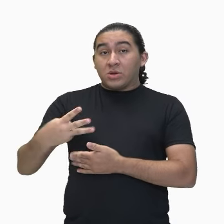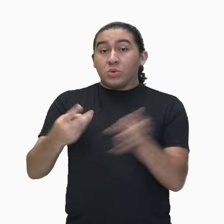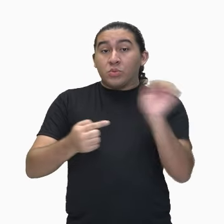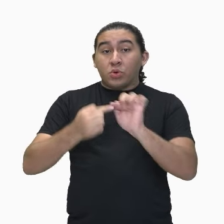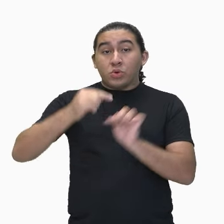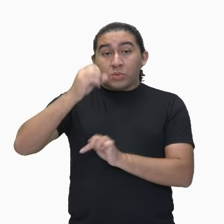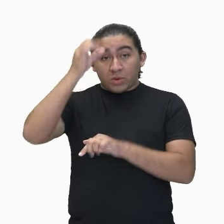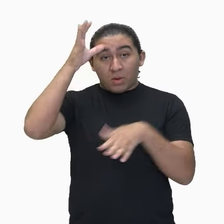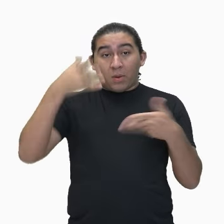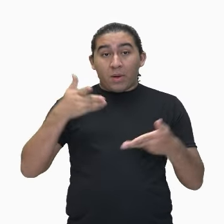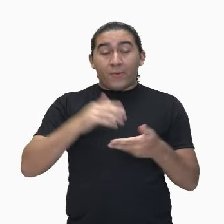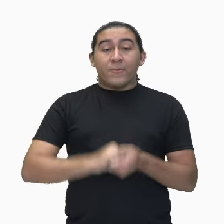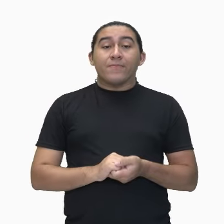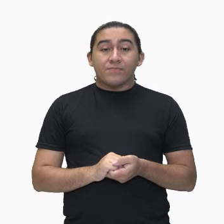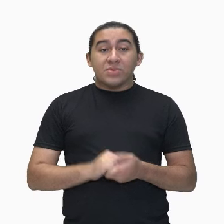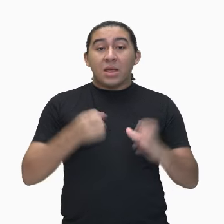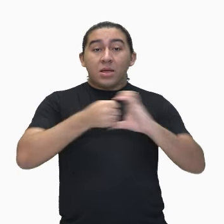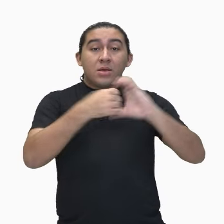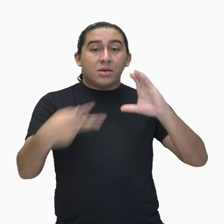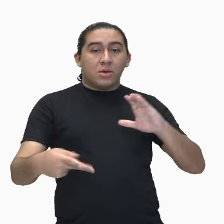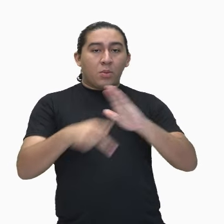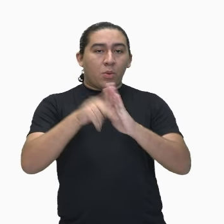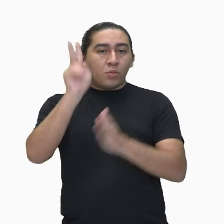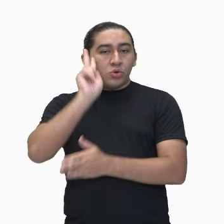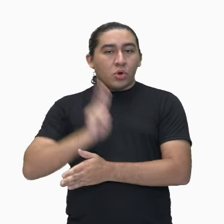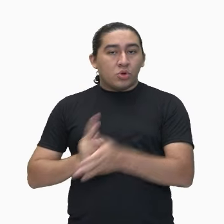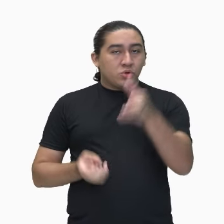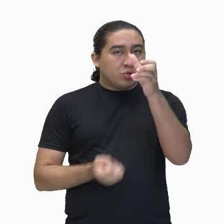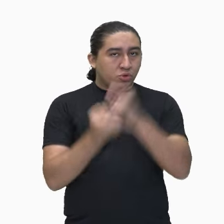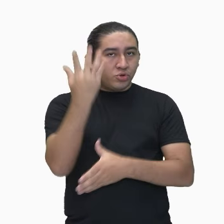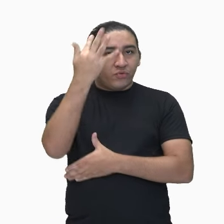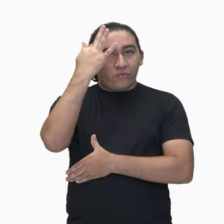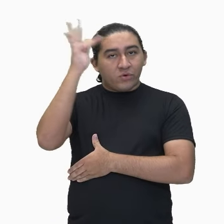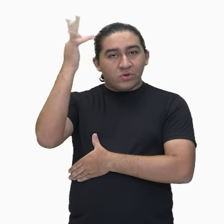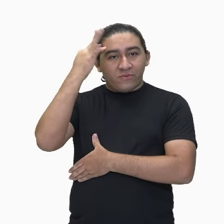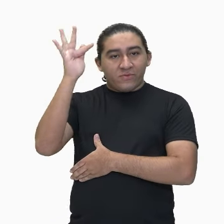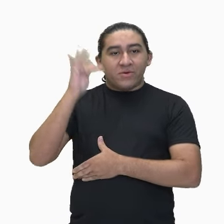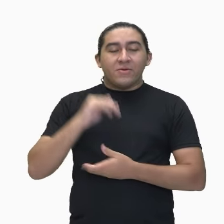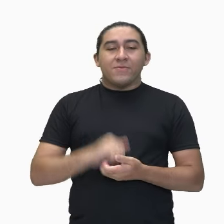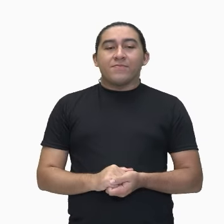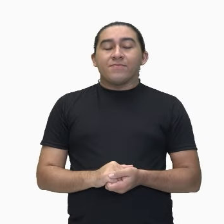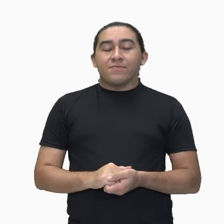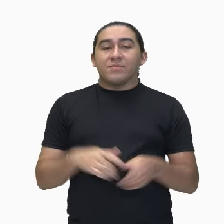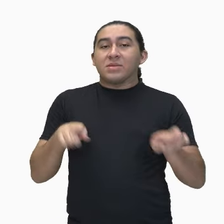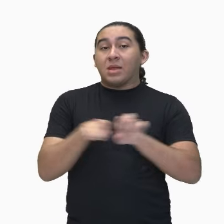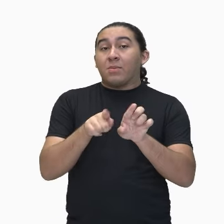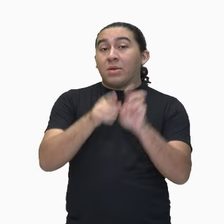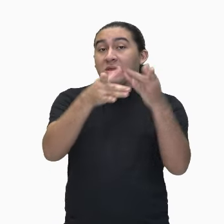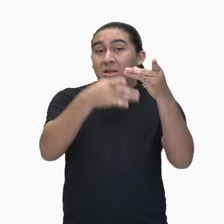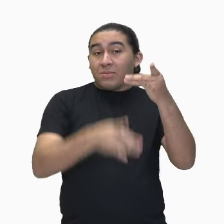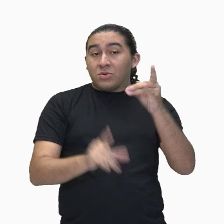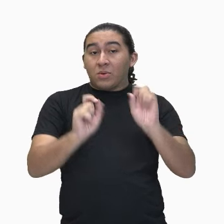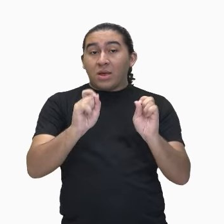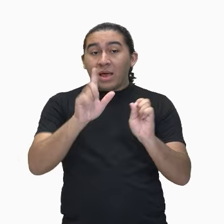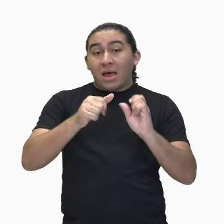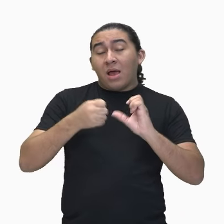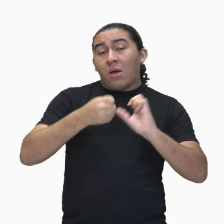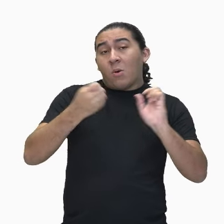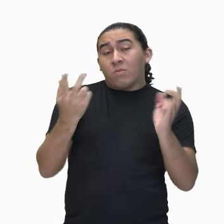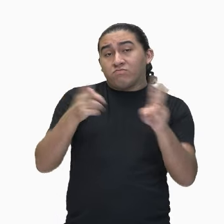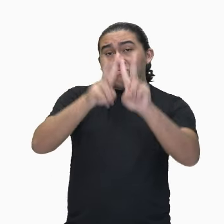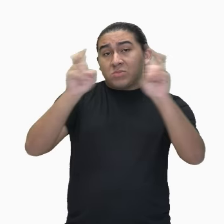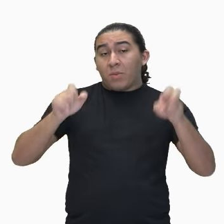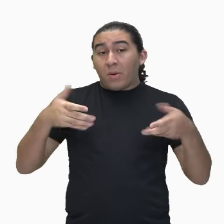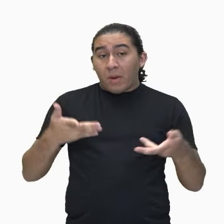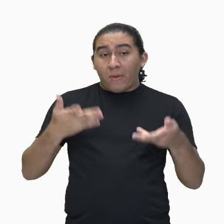de conhecimento, condições históricas para o surgimento da filosofia. No detalhamento, vamos conversar hoje